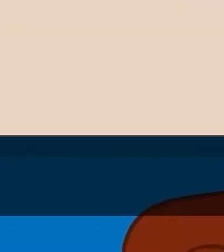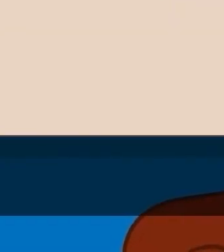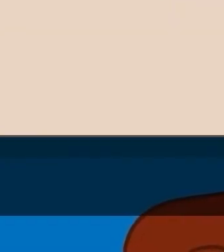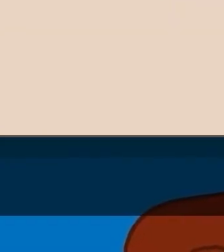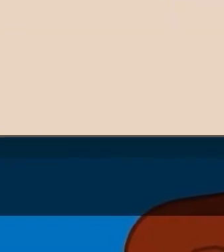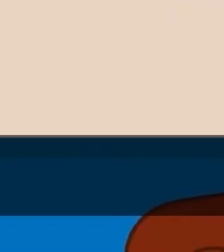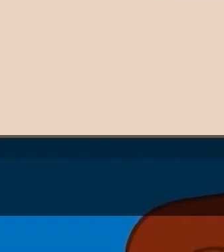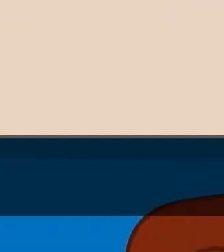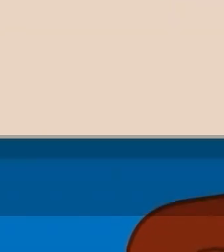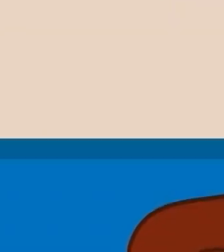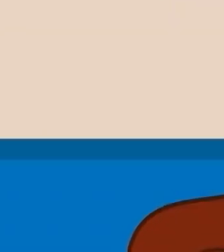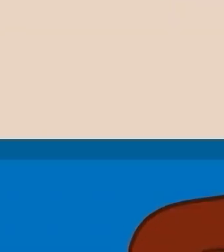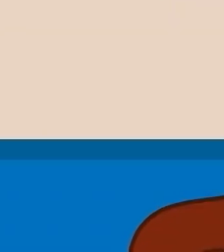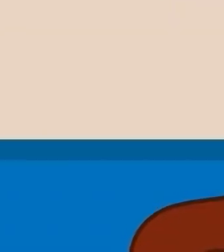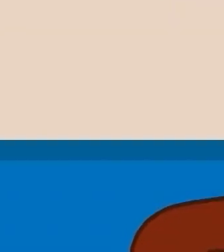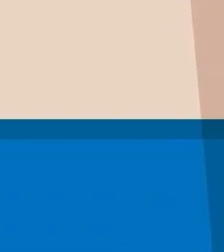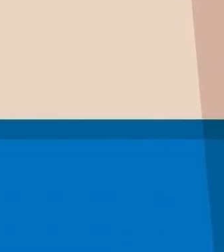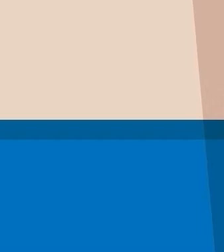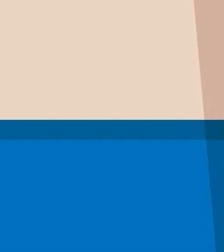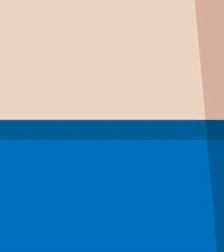Are they from around here?